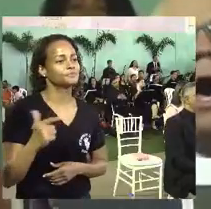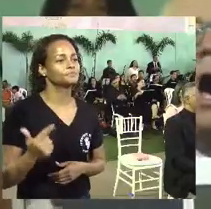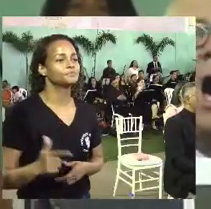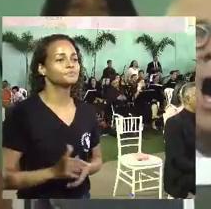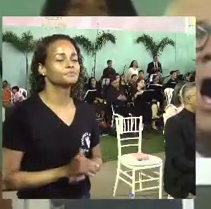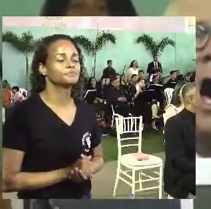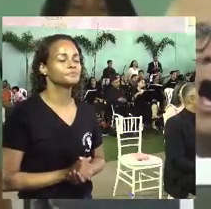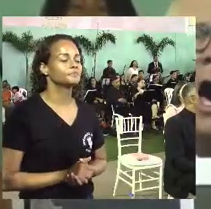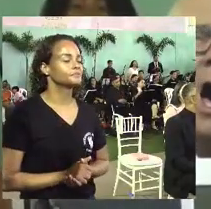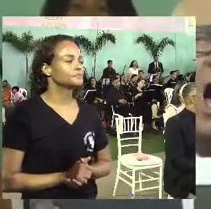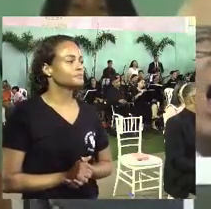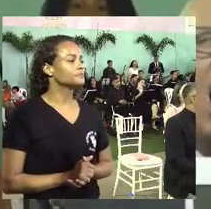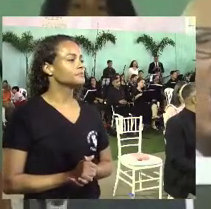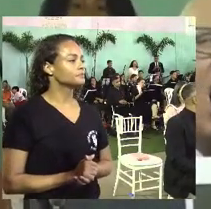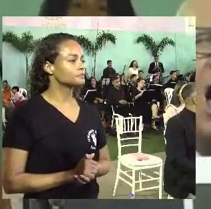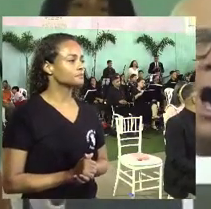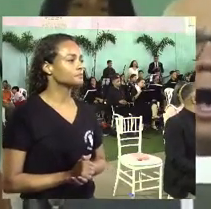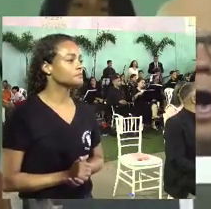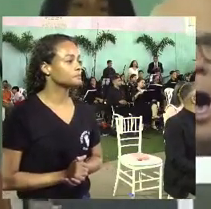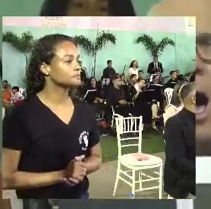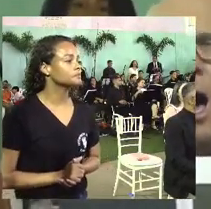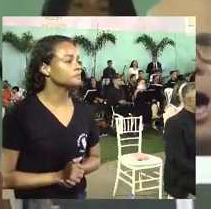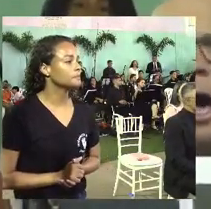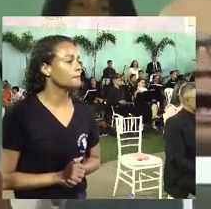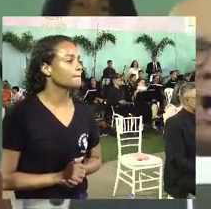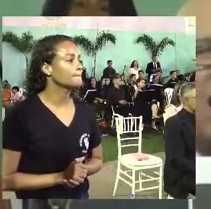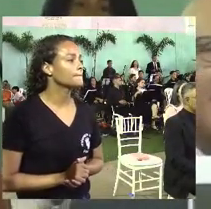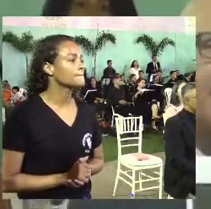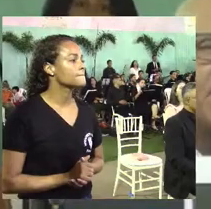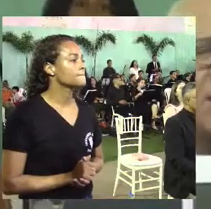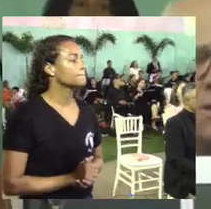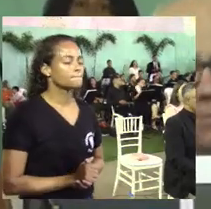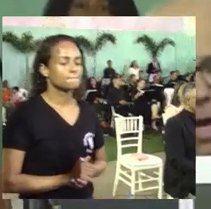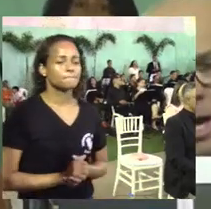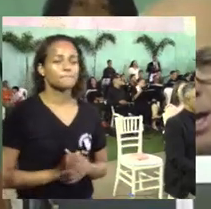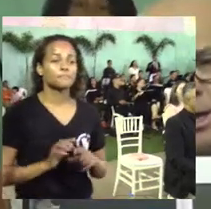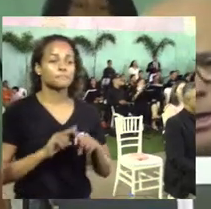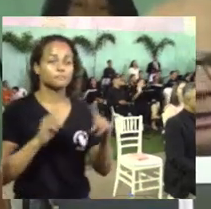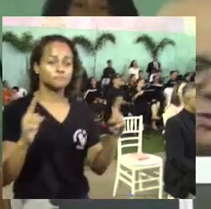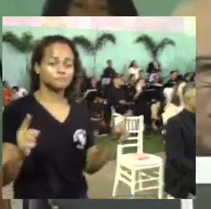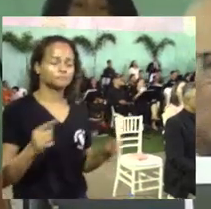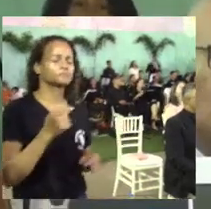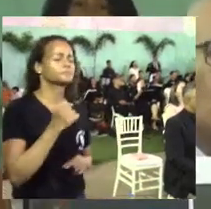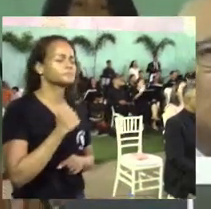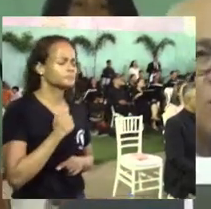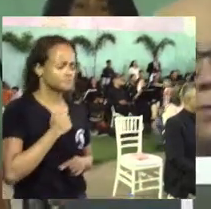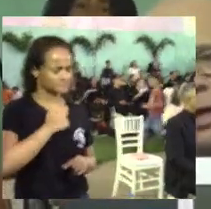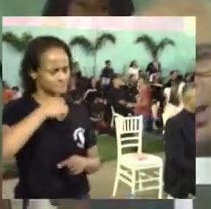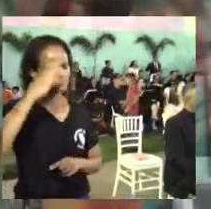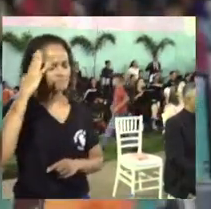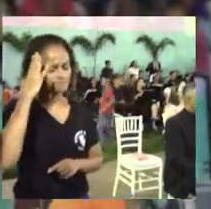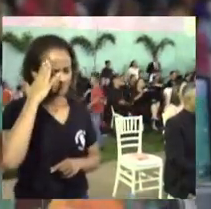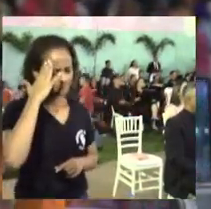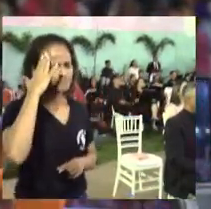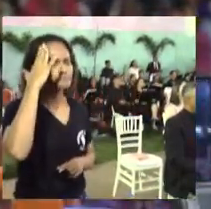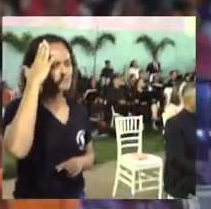lar não há não há mais eu